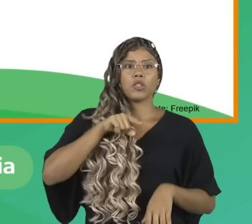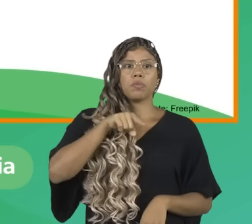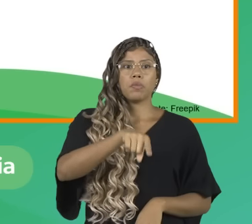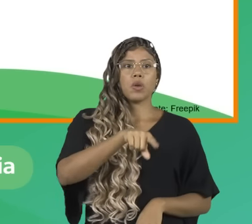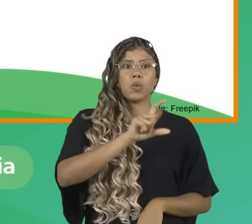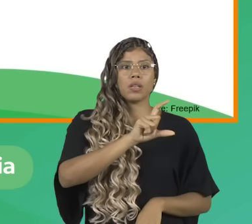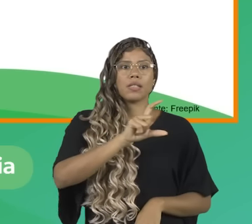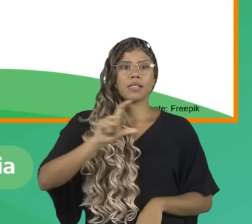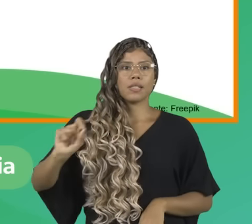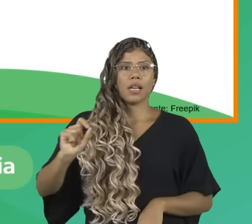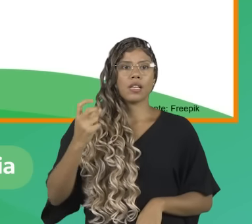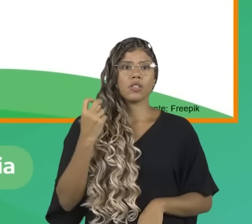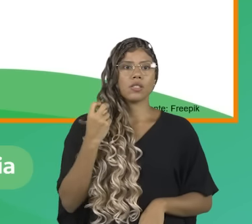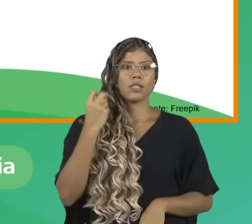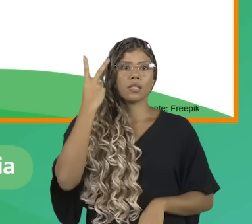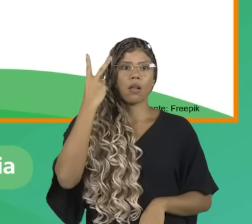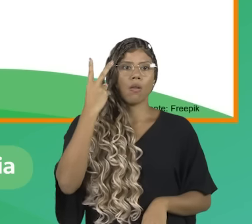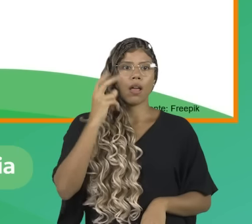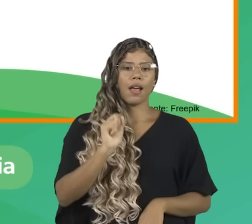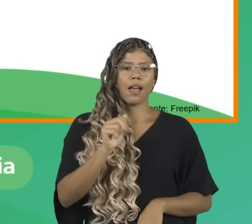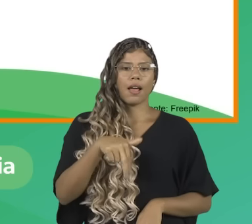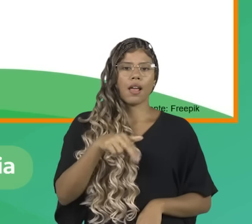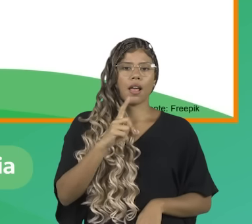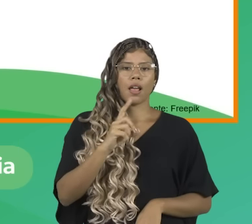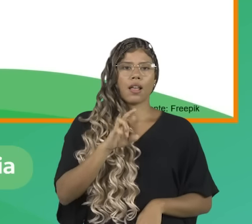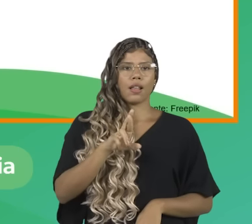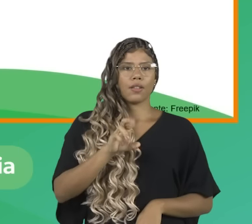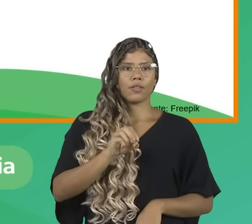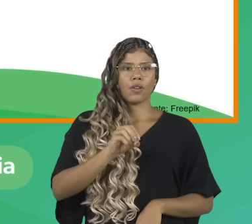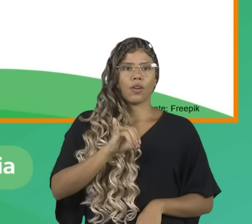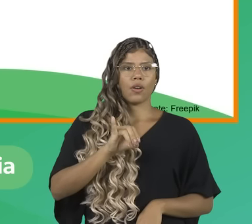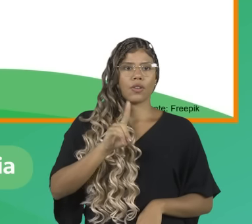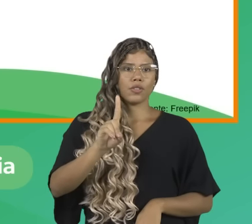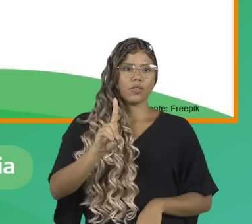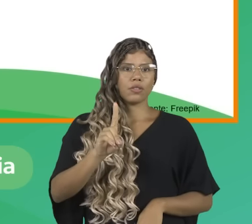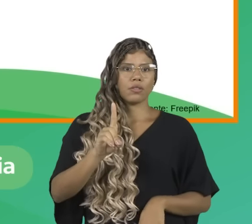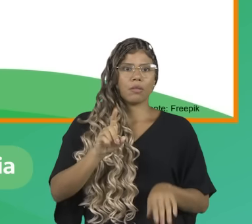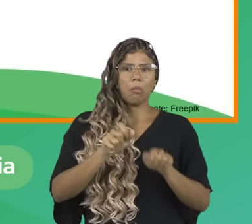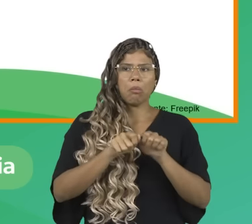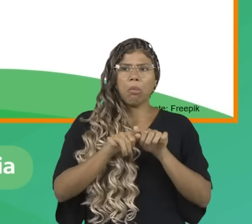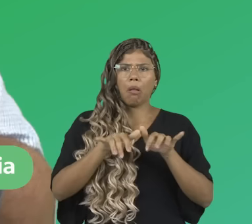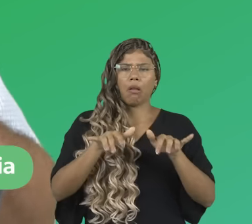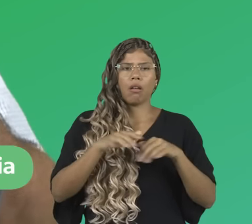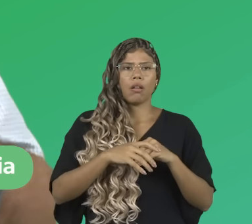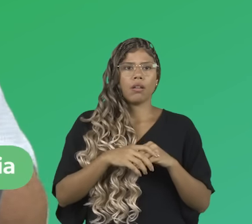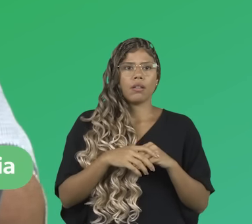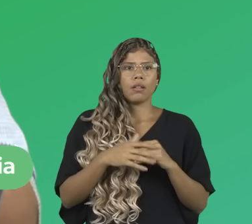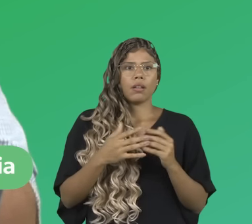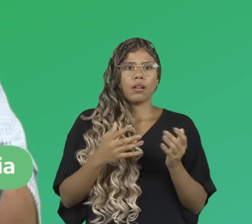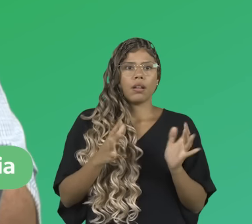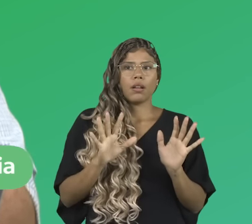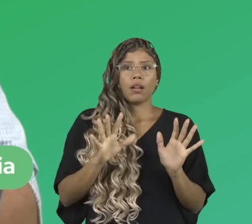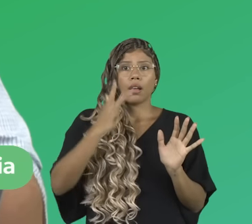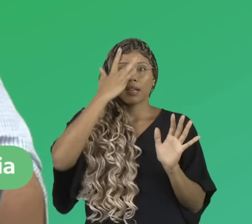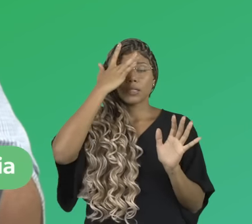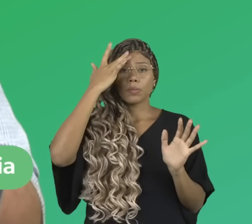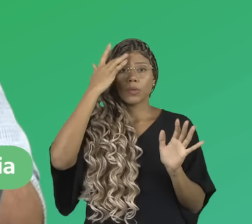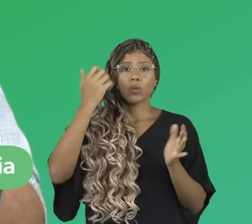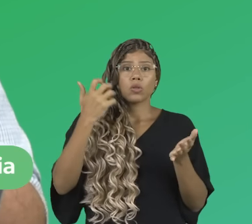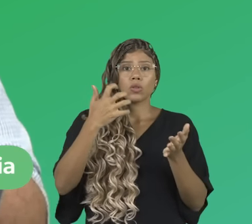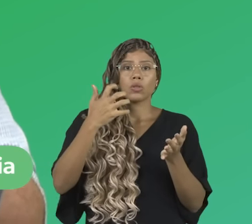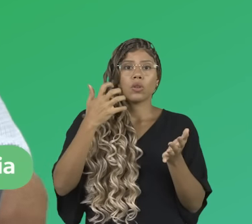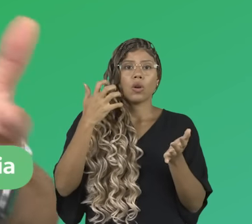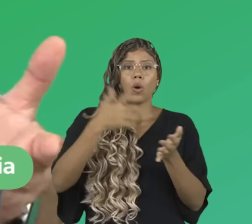celulares Android. Sendo que as pessoas não têm vários modelos do mesmo aparelho ou da mesma empresa.